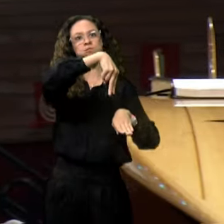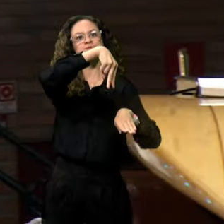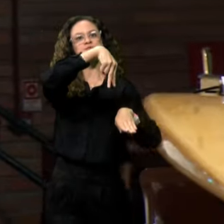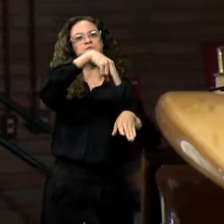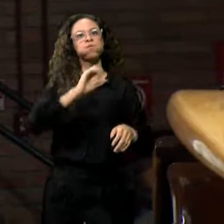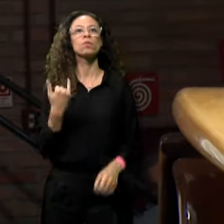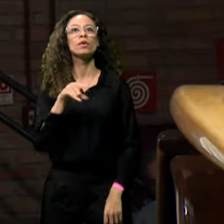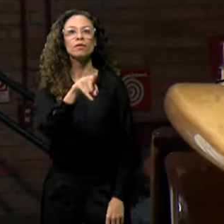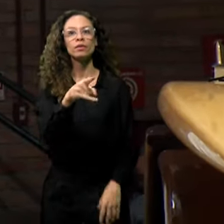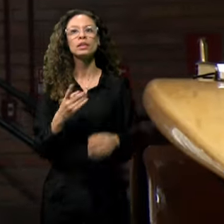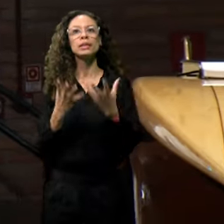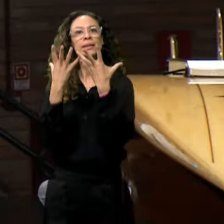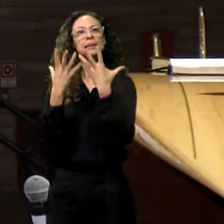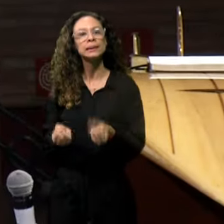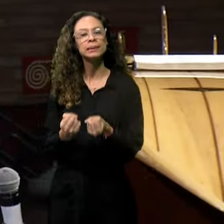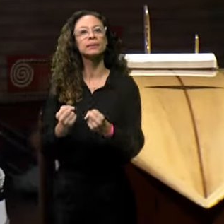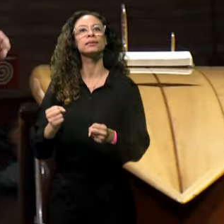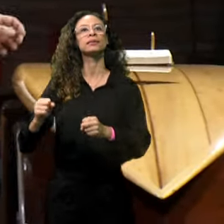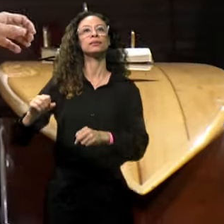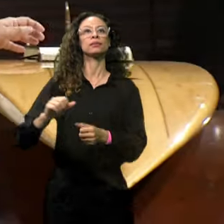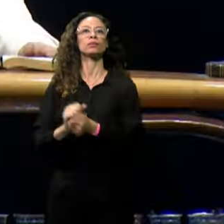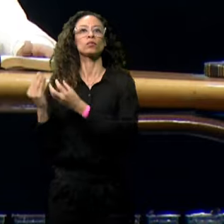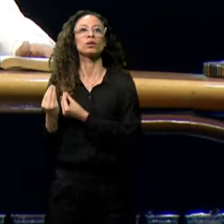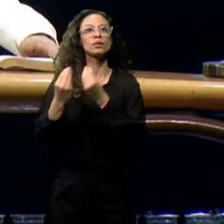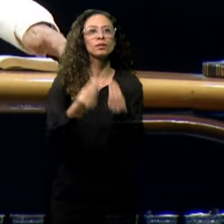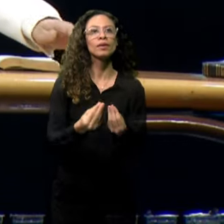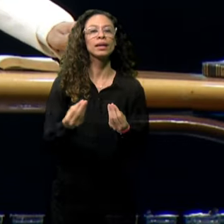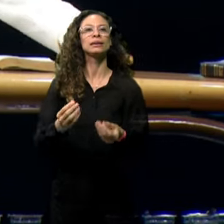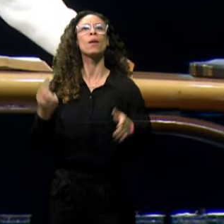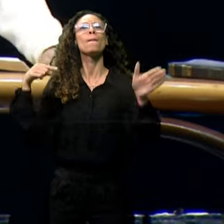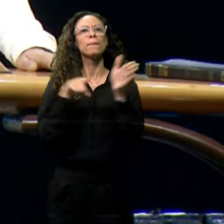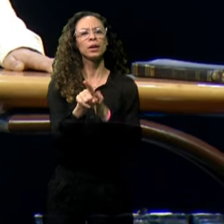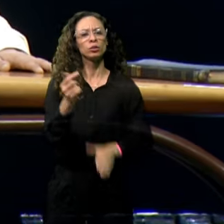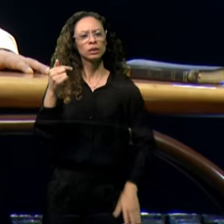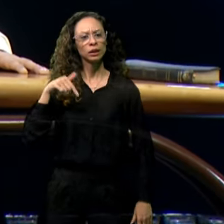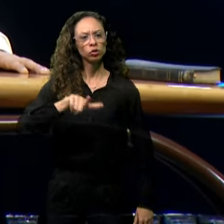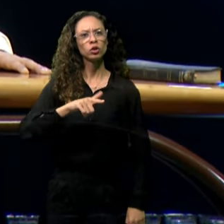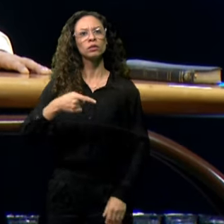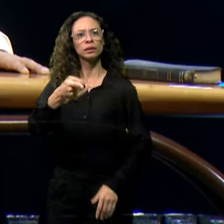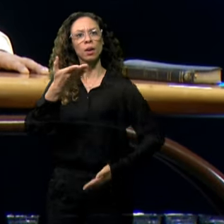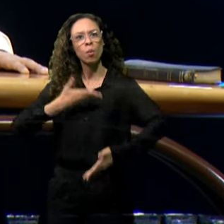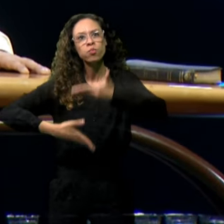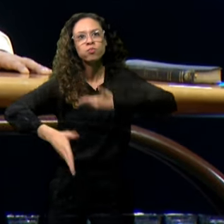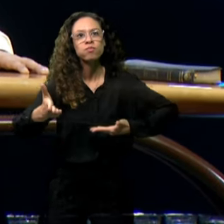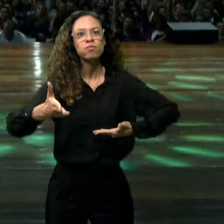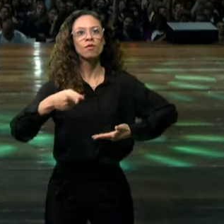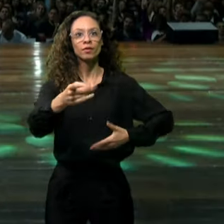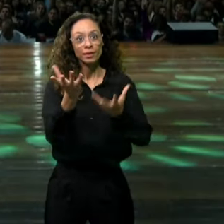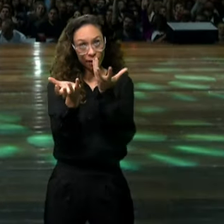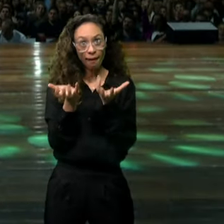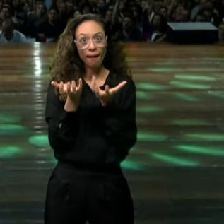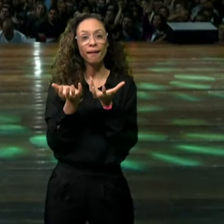você quer transferência nesta noite vou perguntar de novo você quer transferência nesta noite